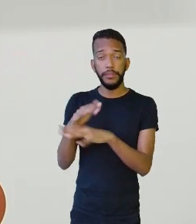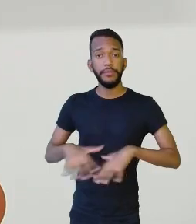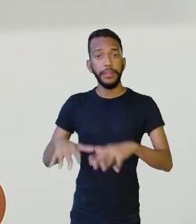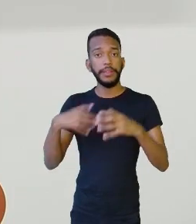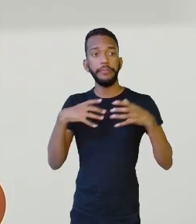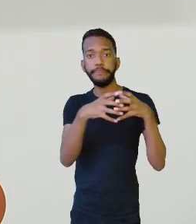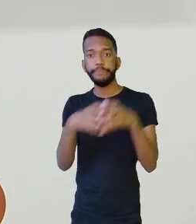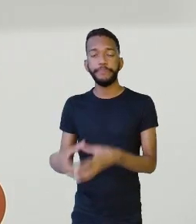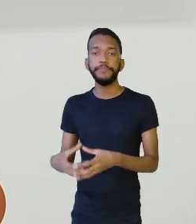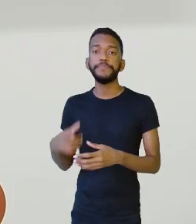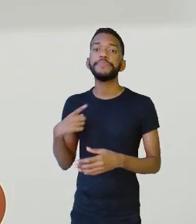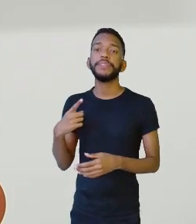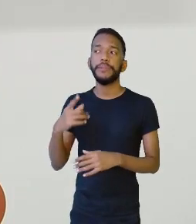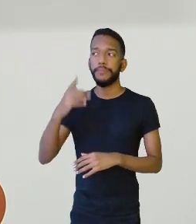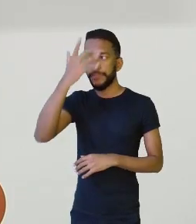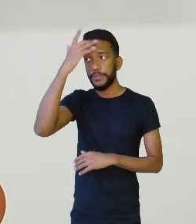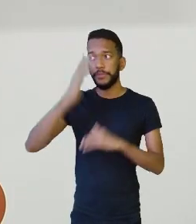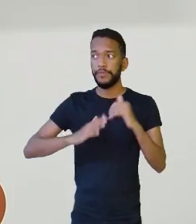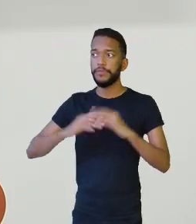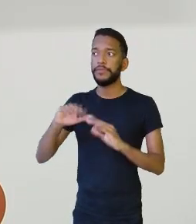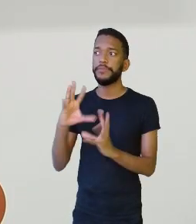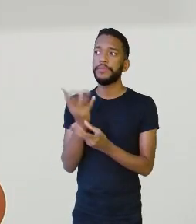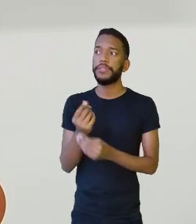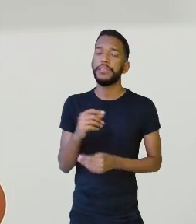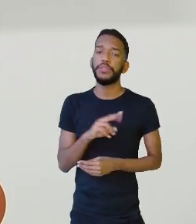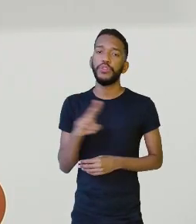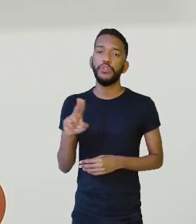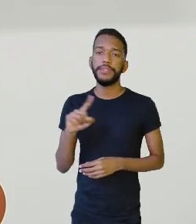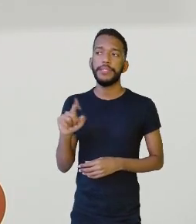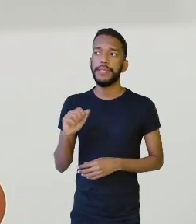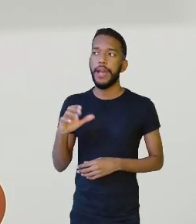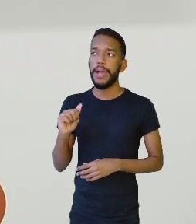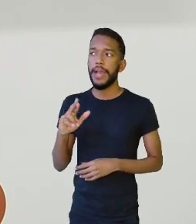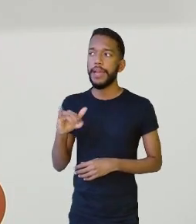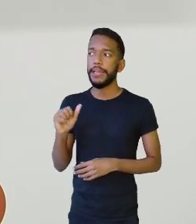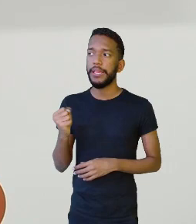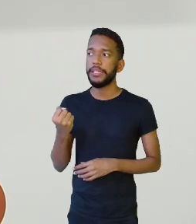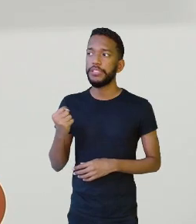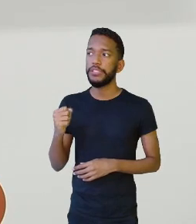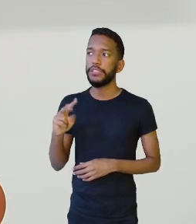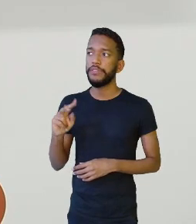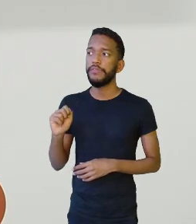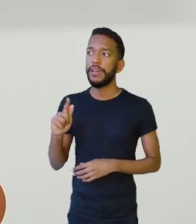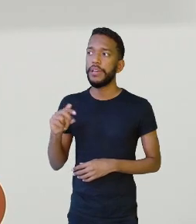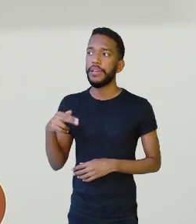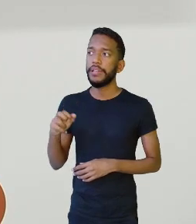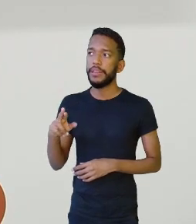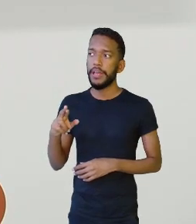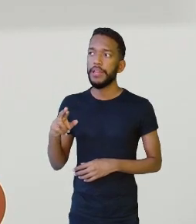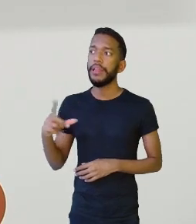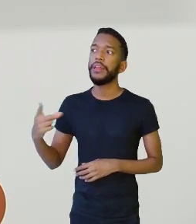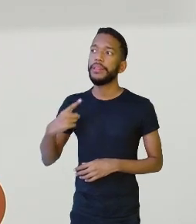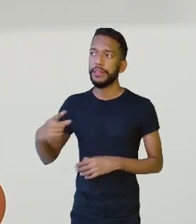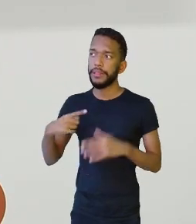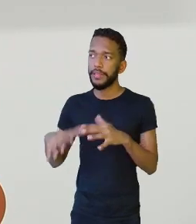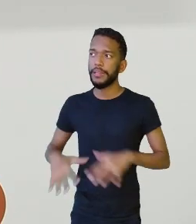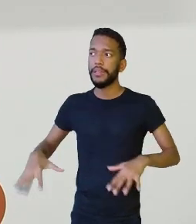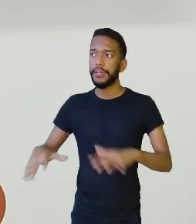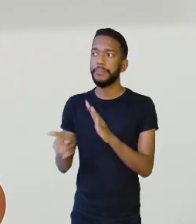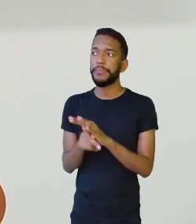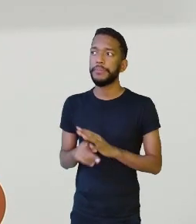aí nós temos um artista, que é Zacarias Wagner. Ele retratou um